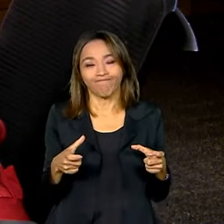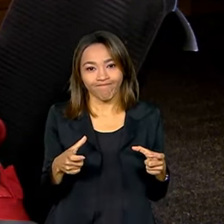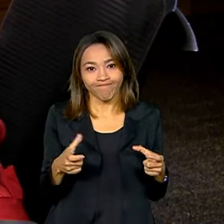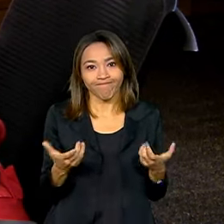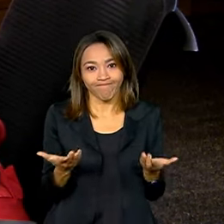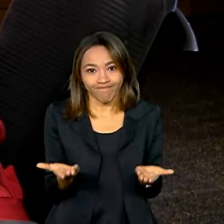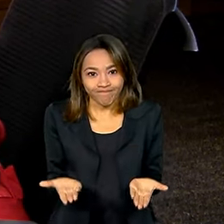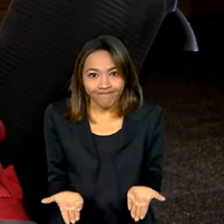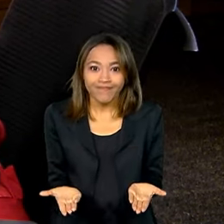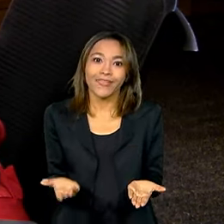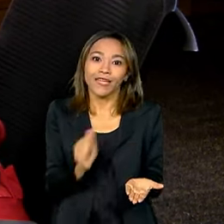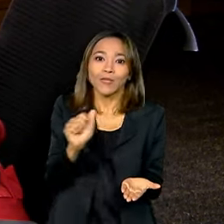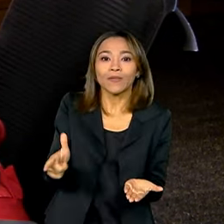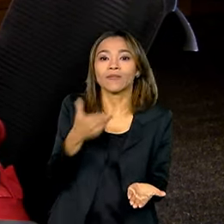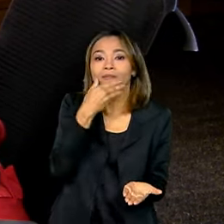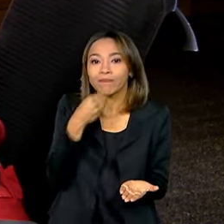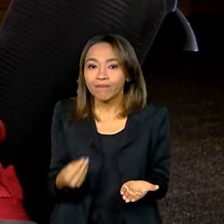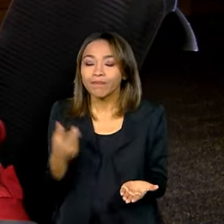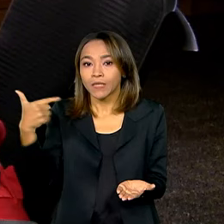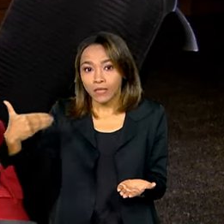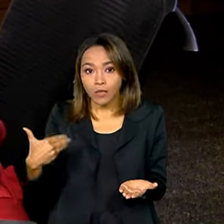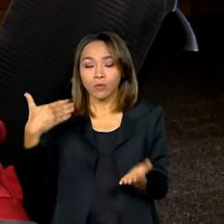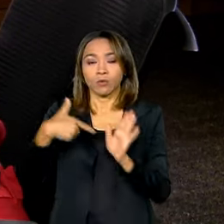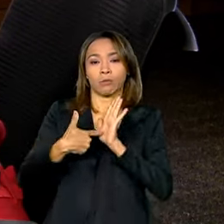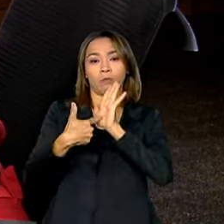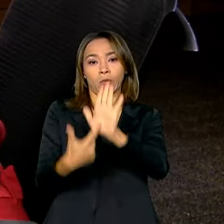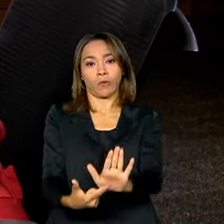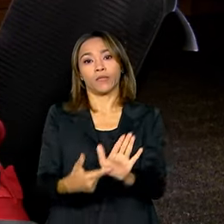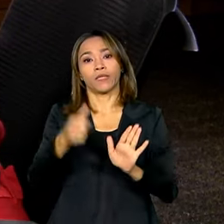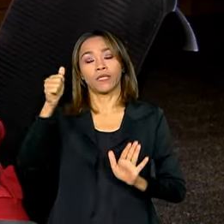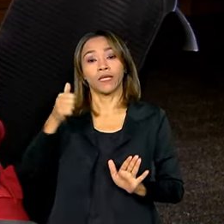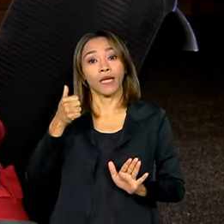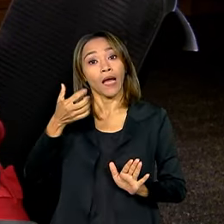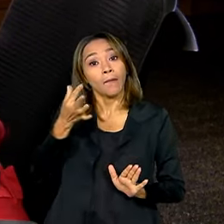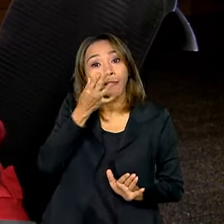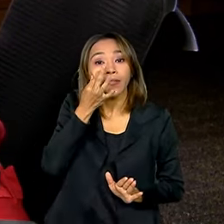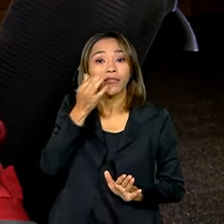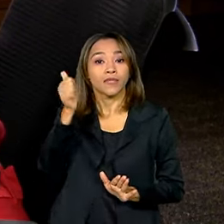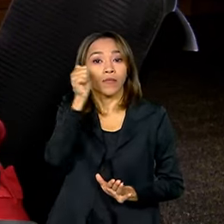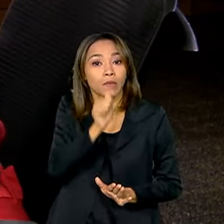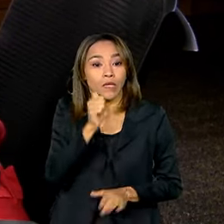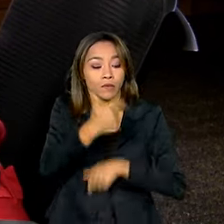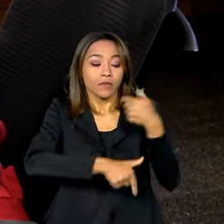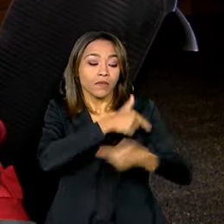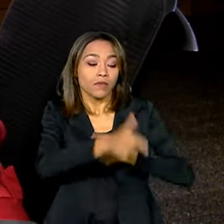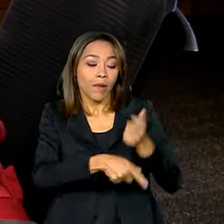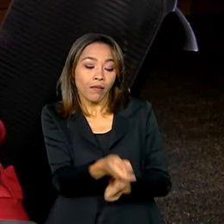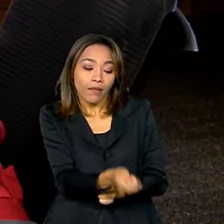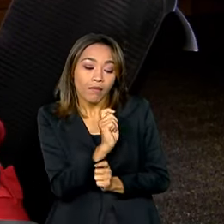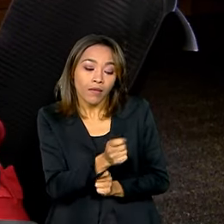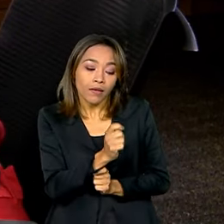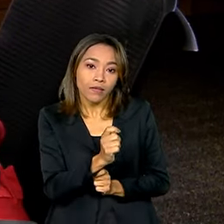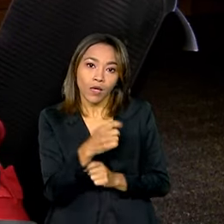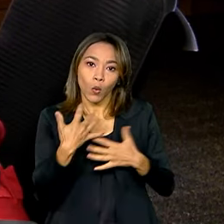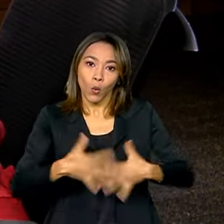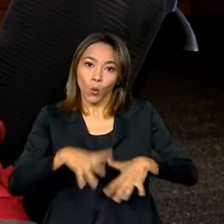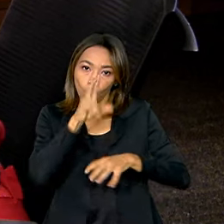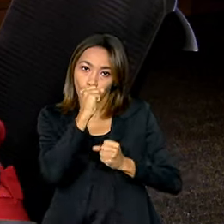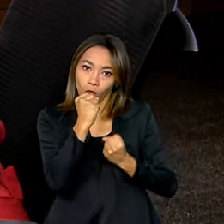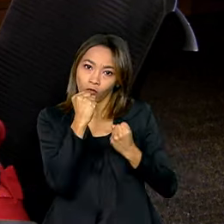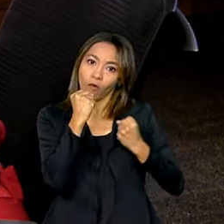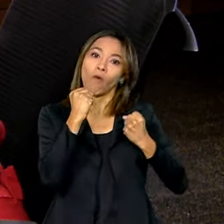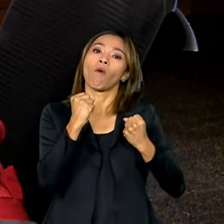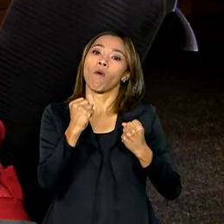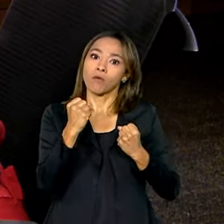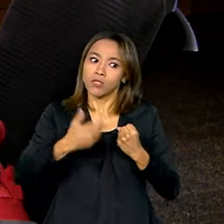sobrepujam, né, os homens, o que mostra que a presença da mulher na pesca é muito forte e deve ser cada vez